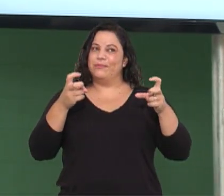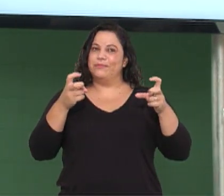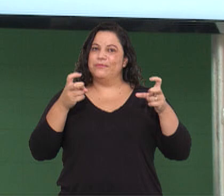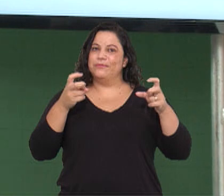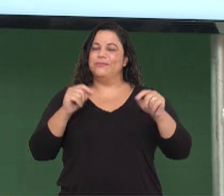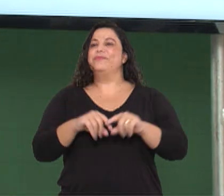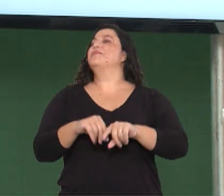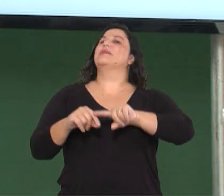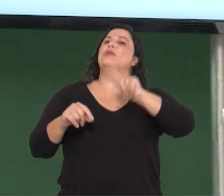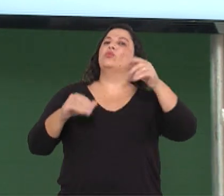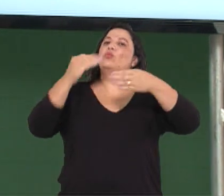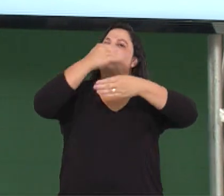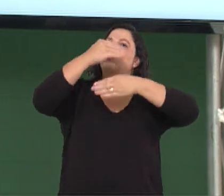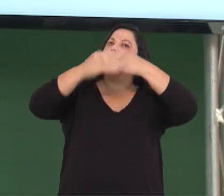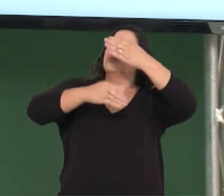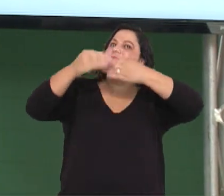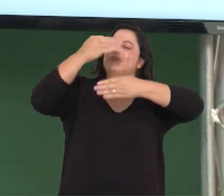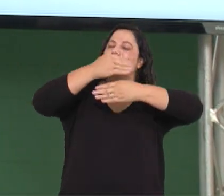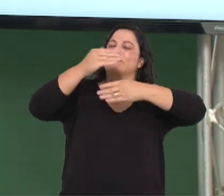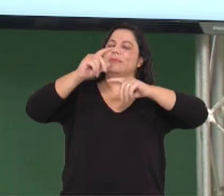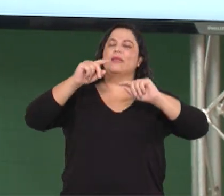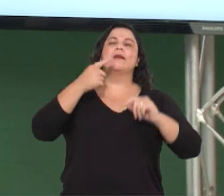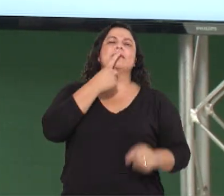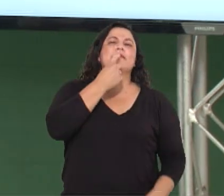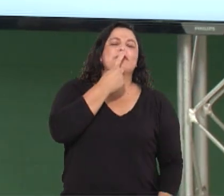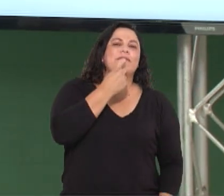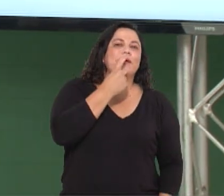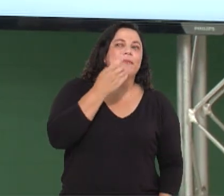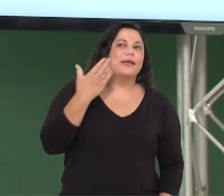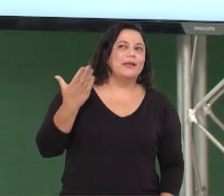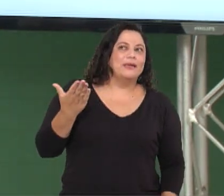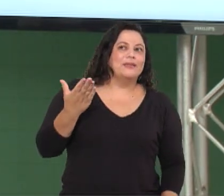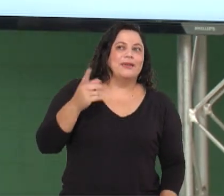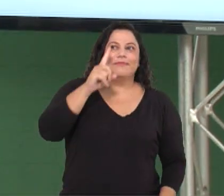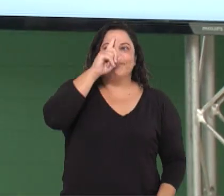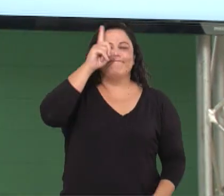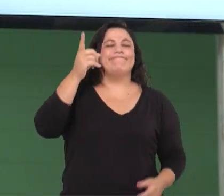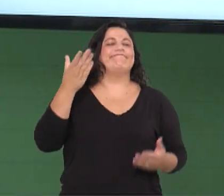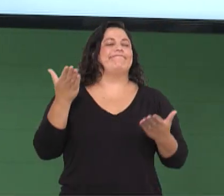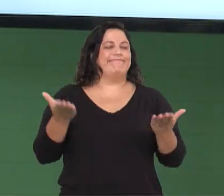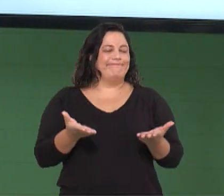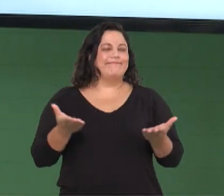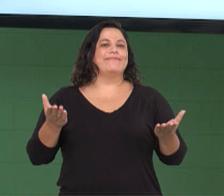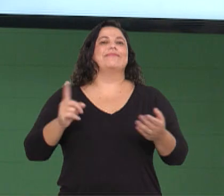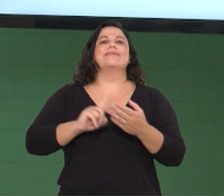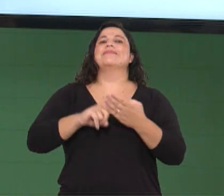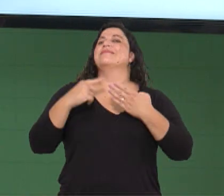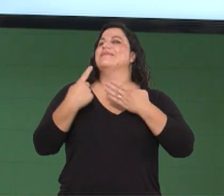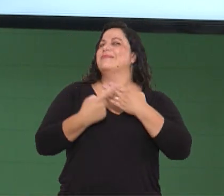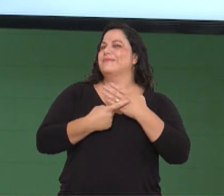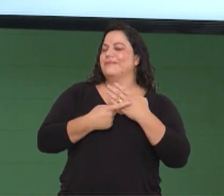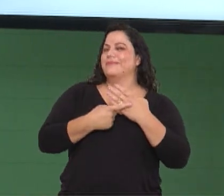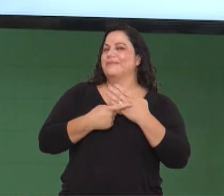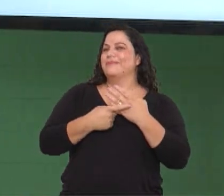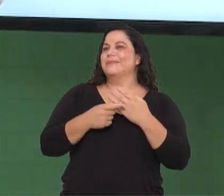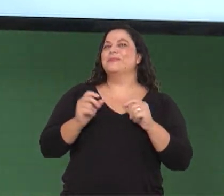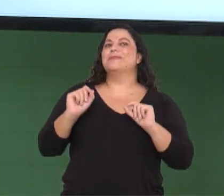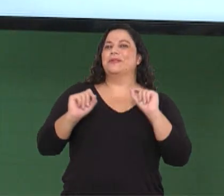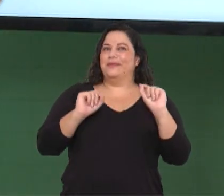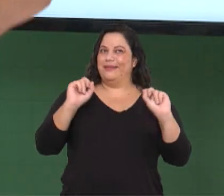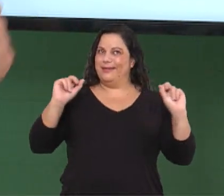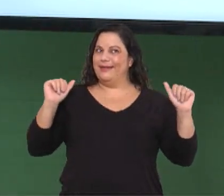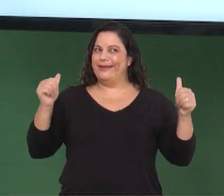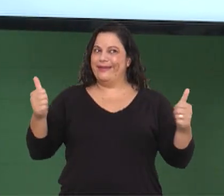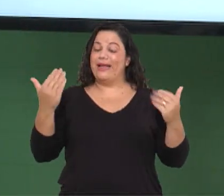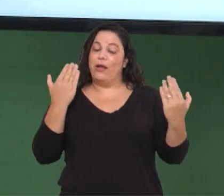nos outros slides nós tínhamos algo que estava em vermelho. Já era uma ideia do que era a metáfora. Agora você vai fazer